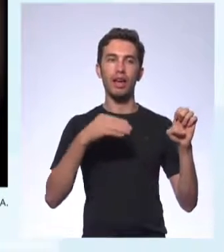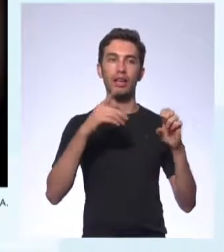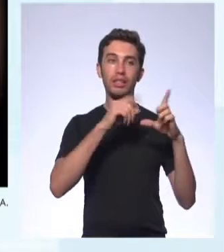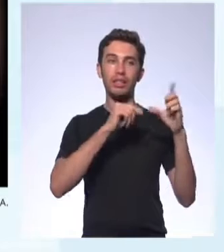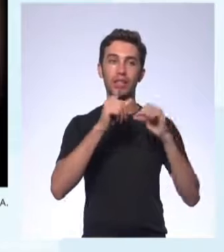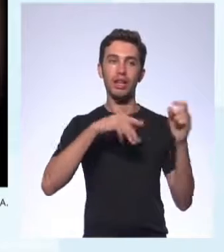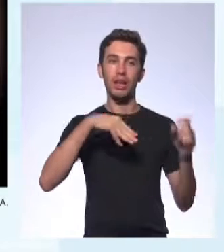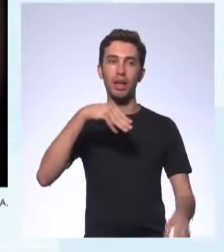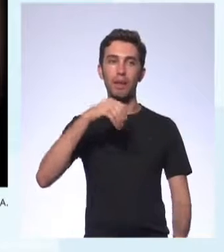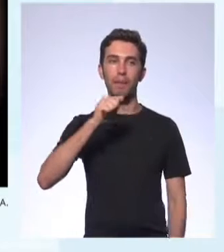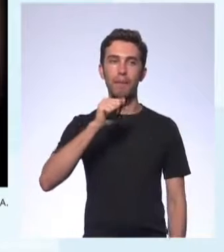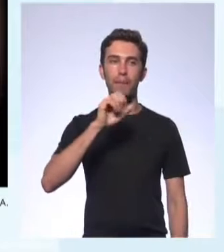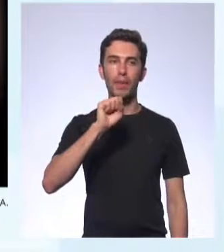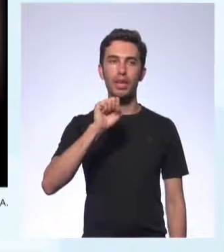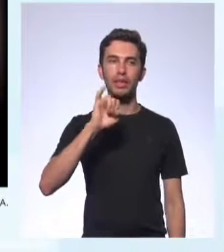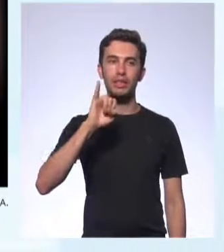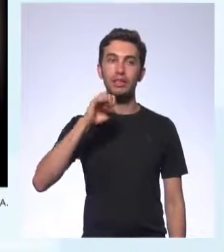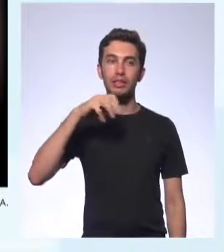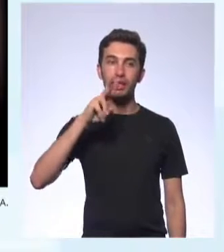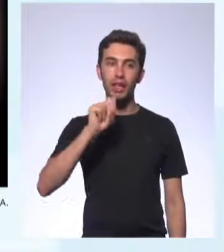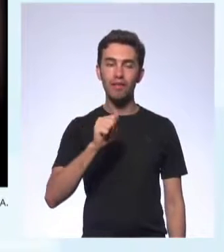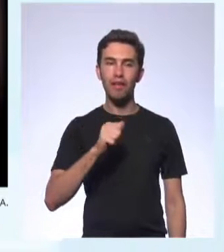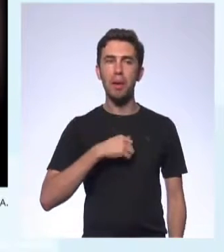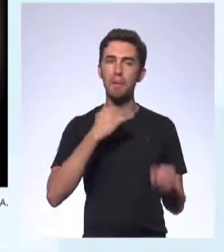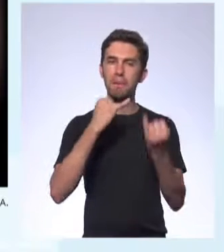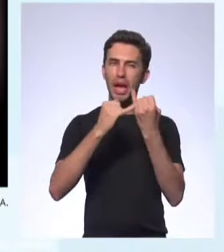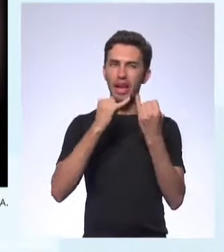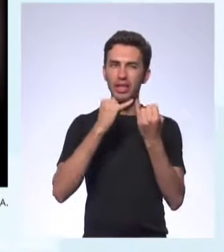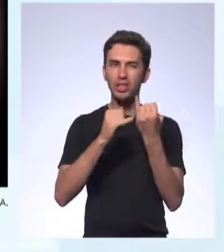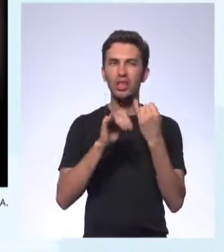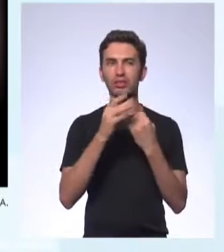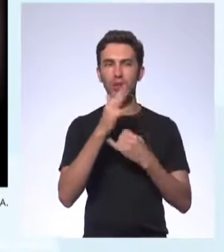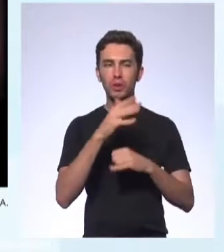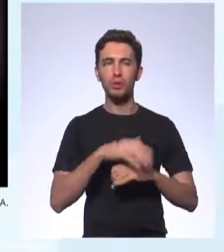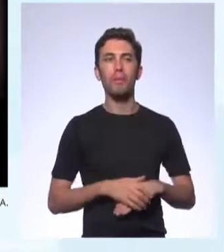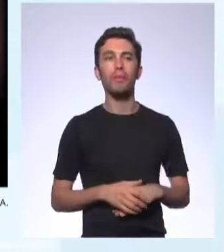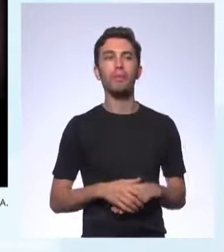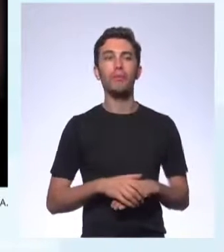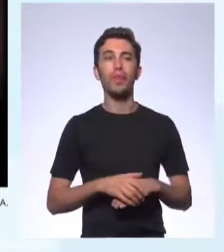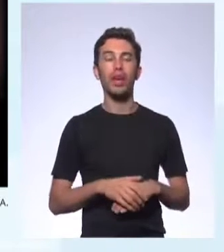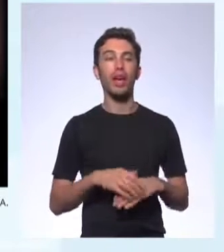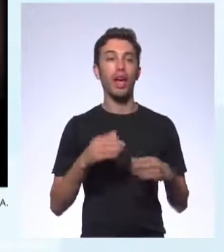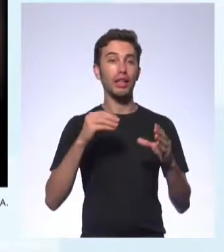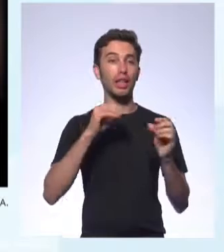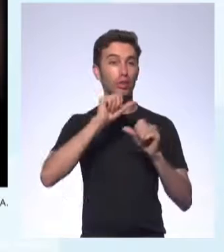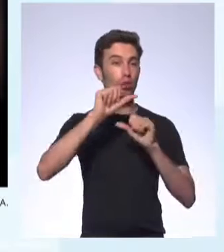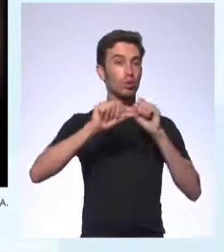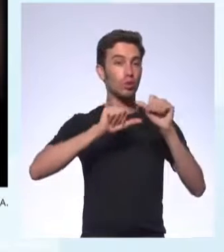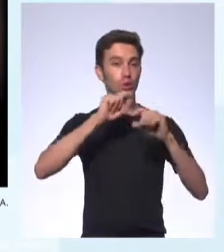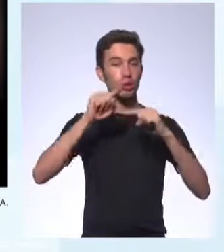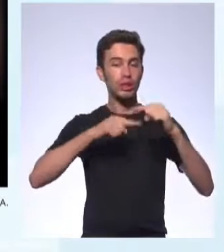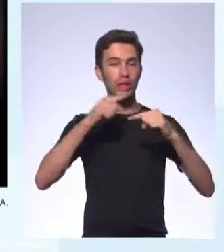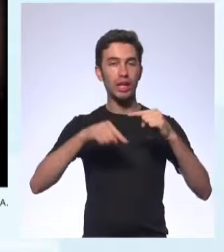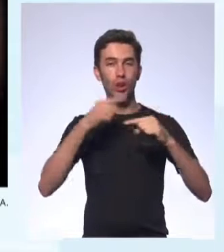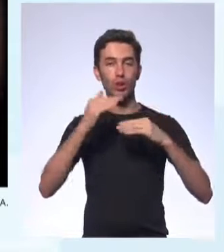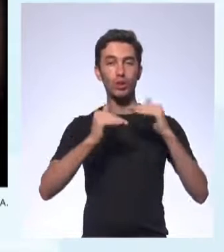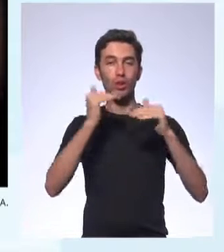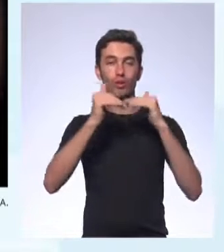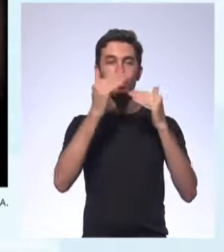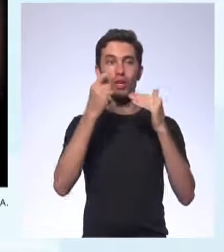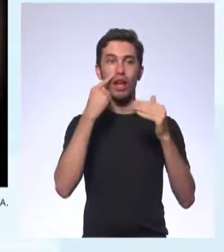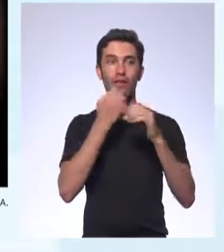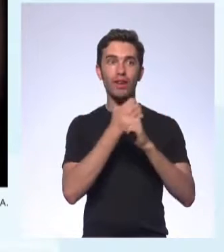mas de uma massa média, que dentro do seu ciclo de evolução vai se transformar